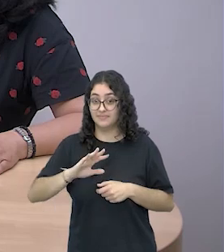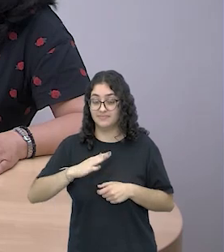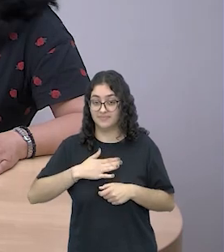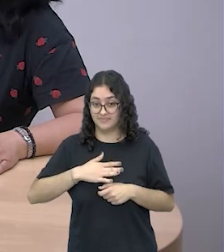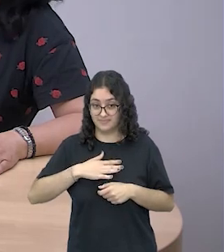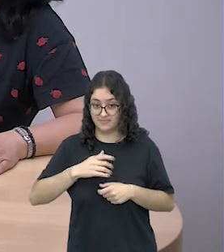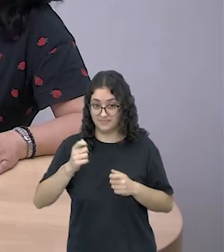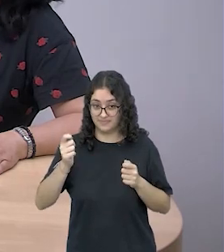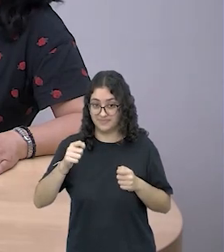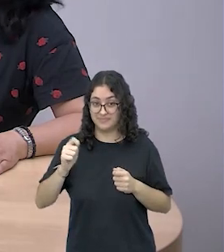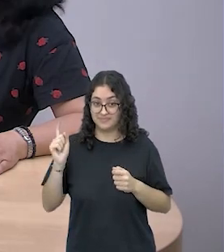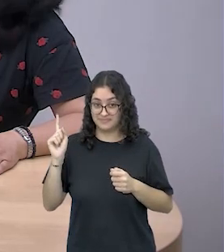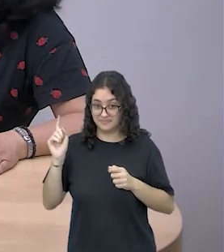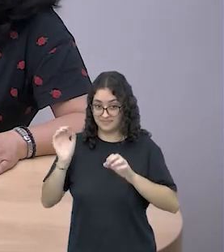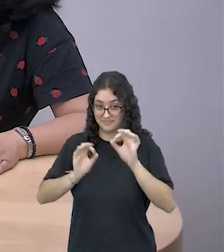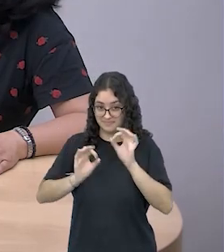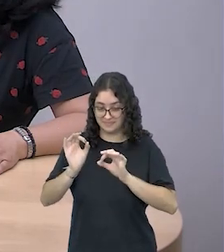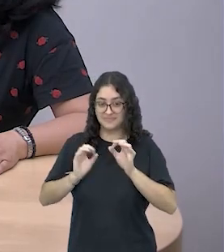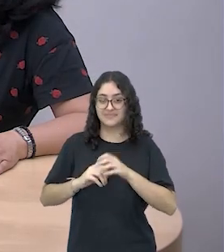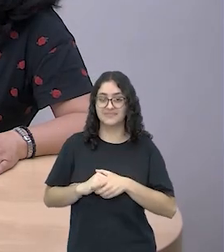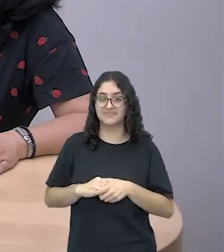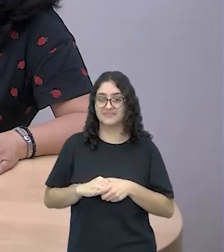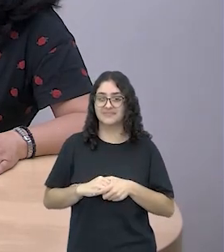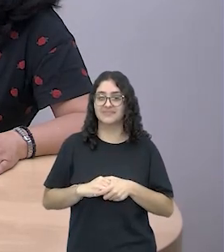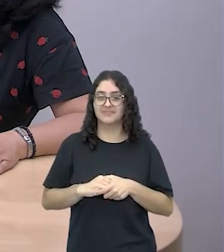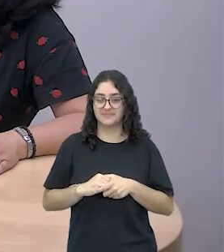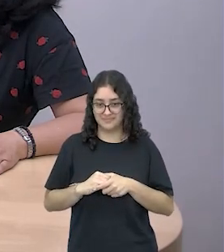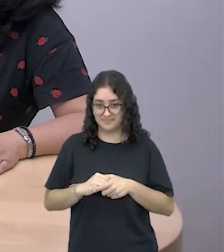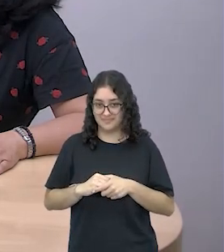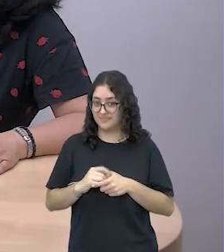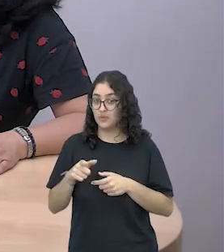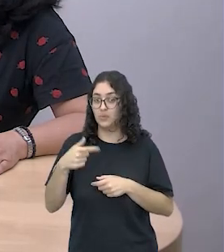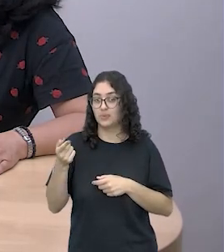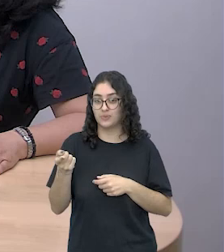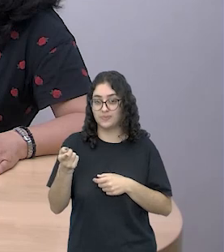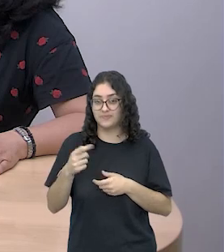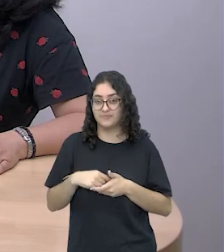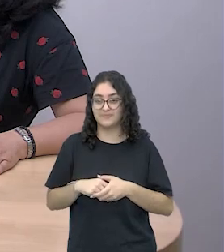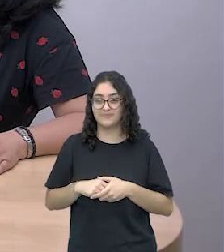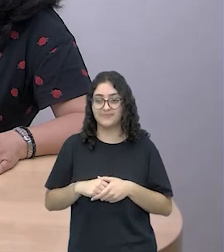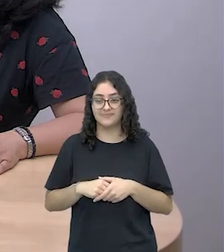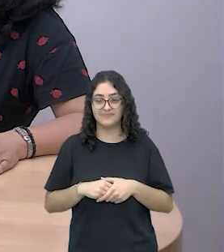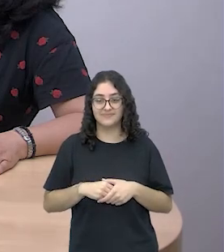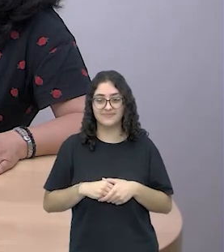Dá para voltar aqui? No outro.